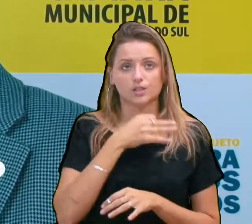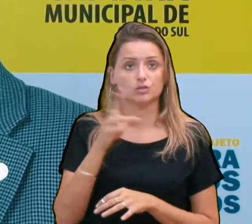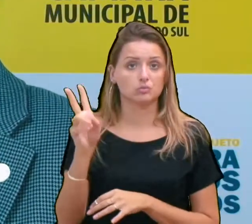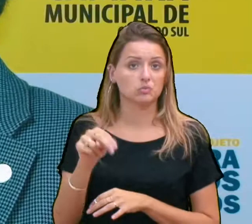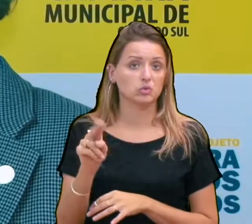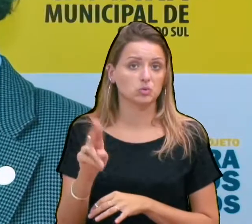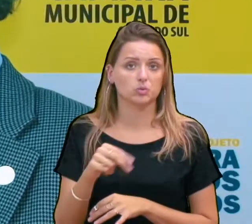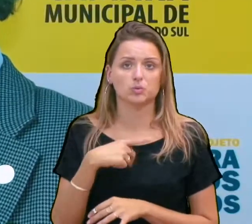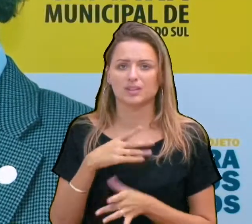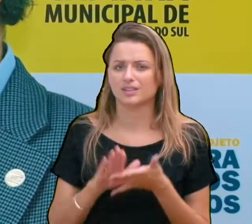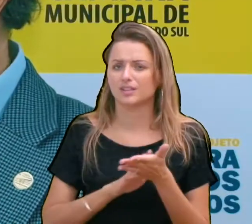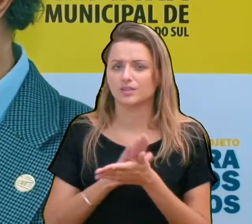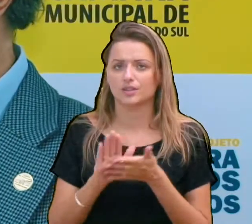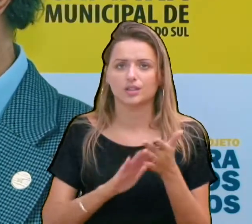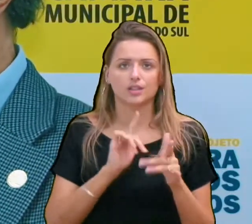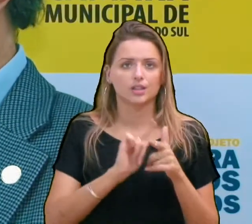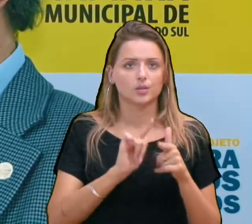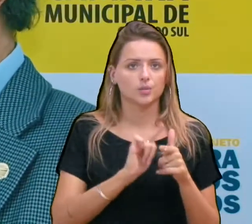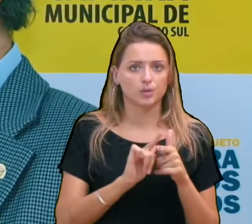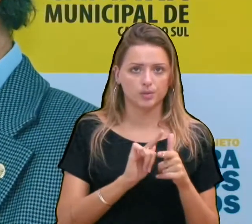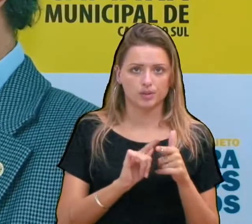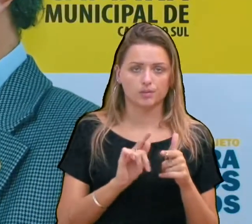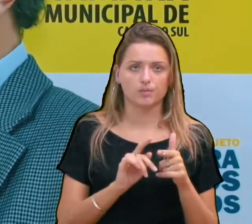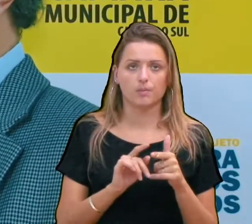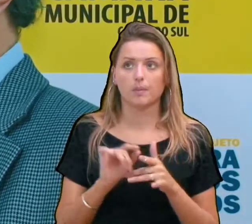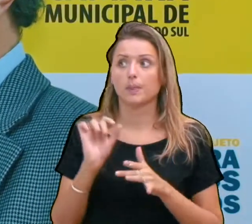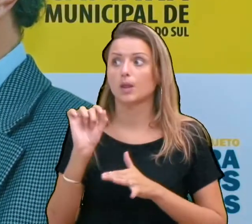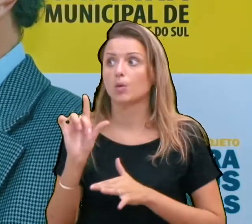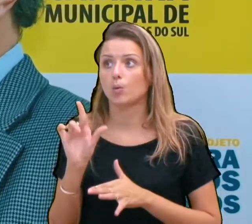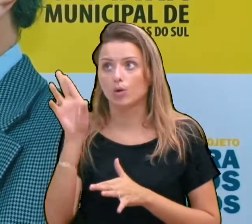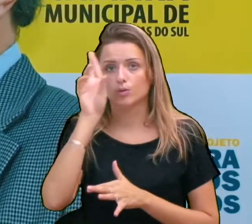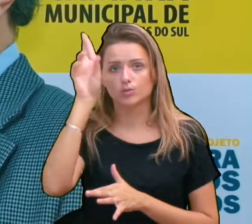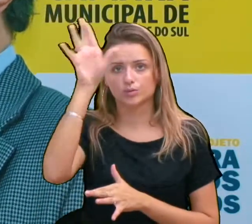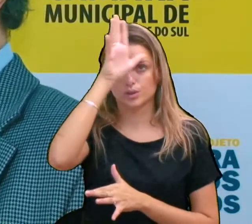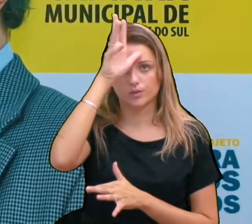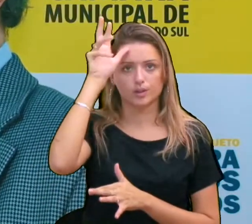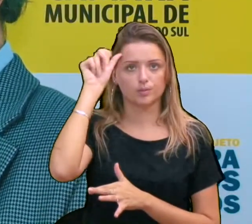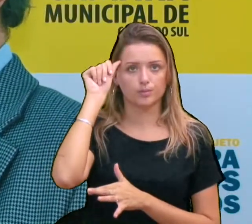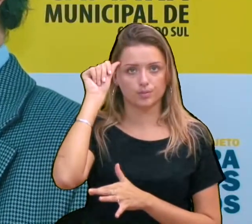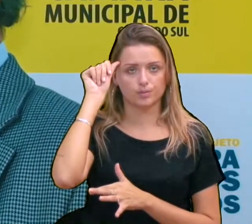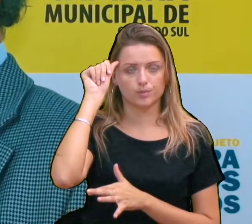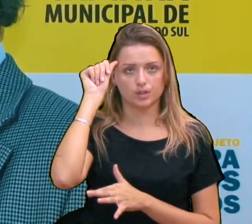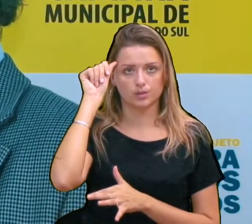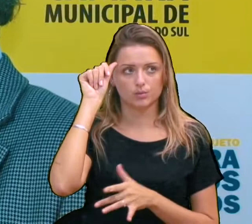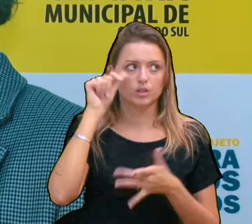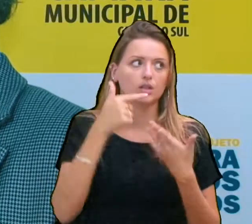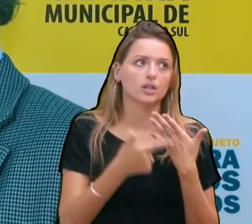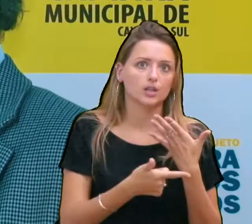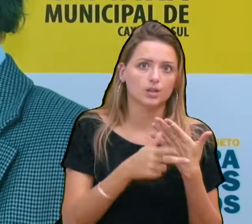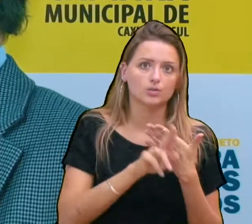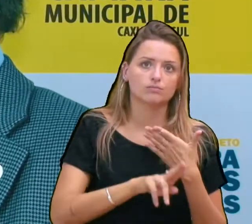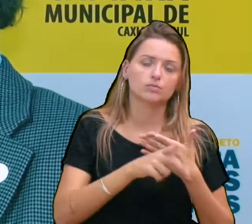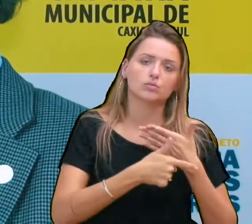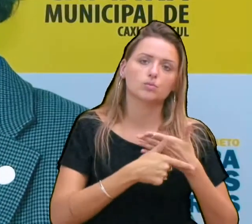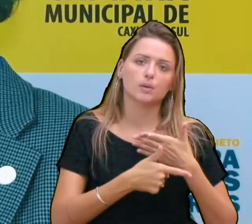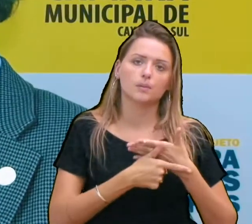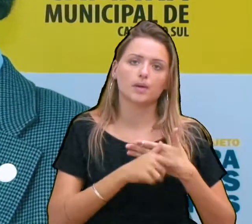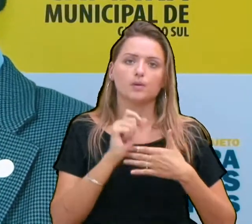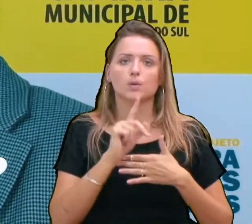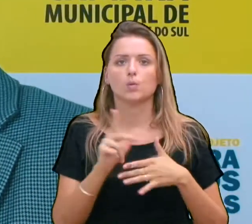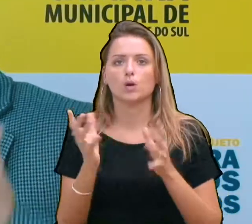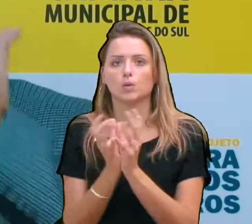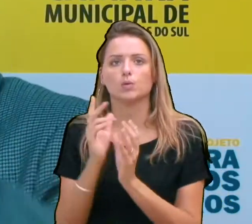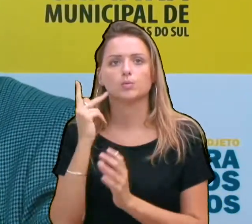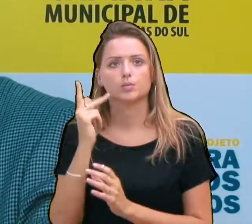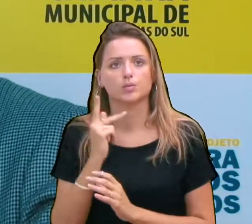absolutamente nenhum problema, não importando qual prefeito que estava no cargo aqui em Caxias e qual era o seu partido